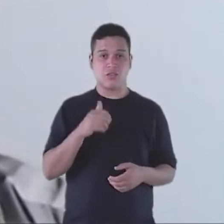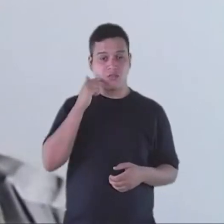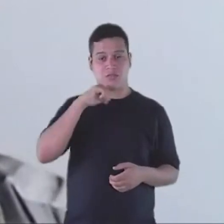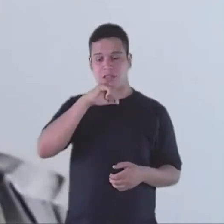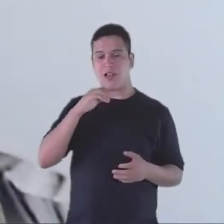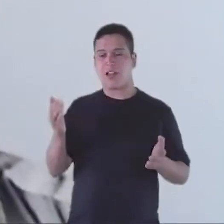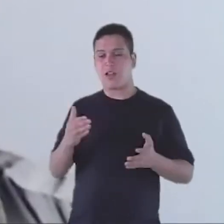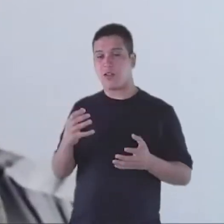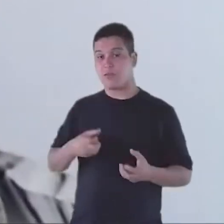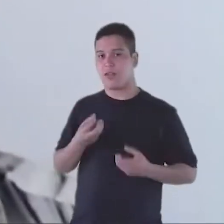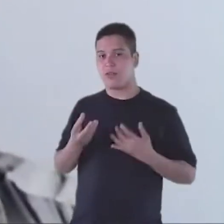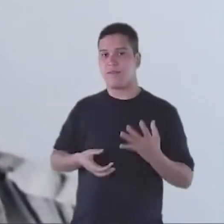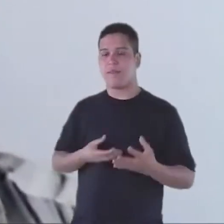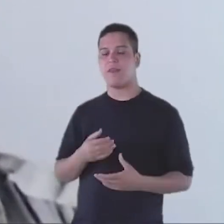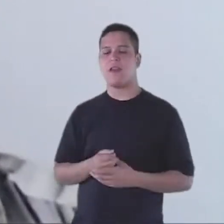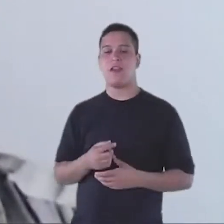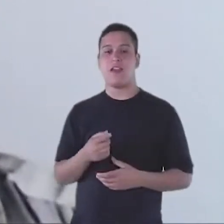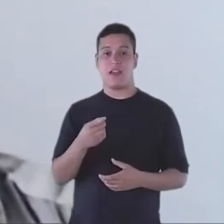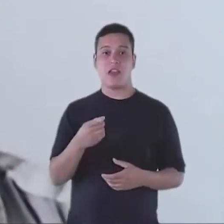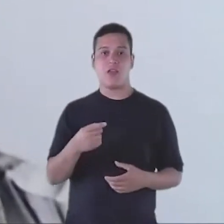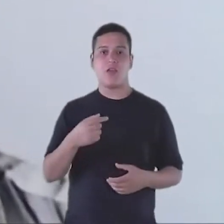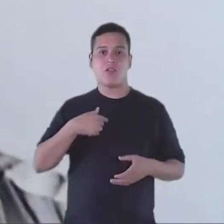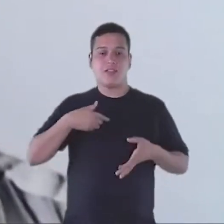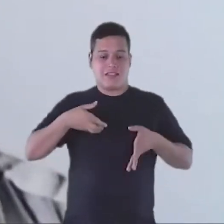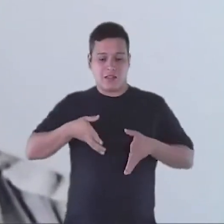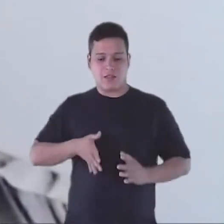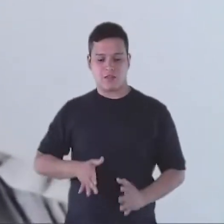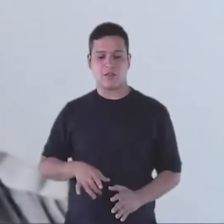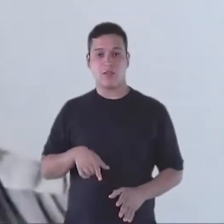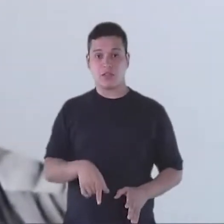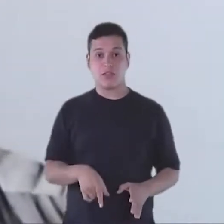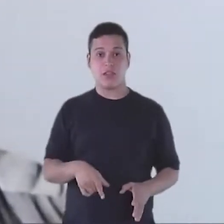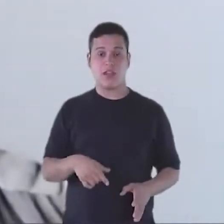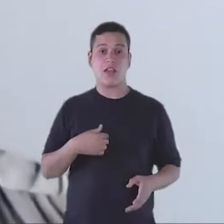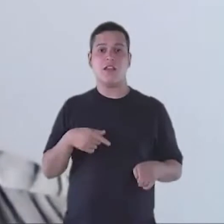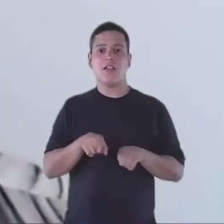seu sangue, e filho também dos seus poemas.